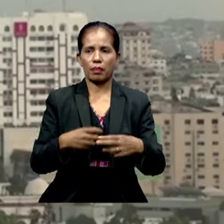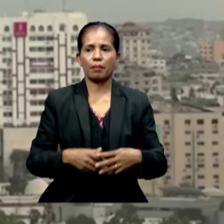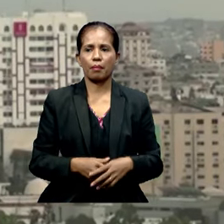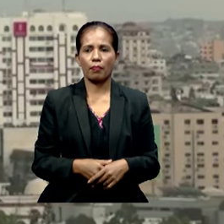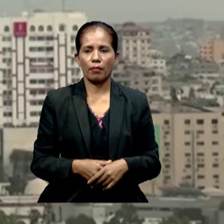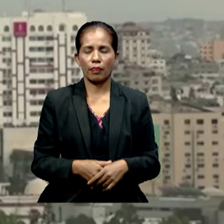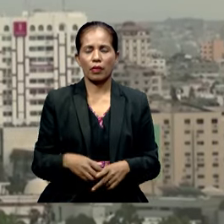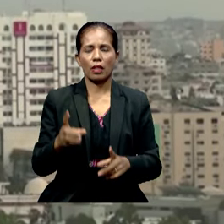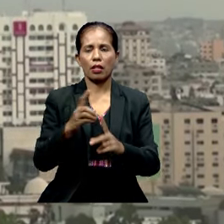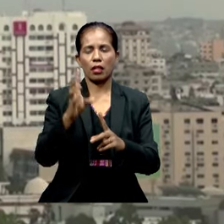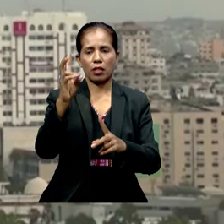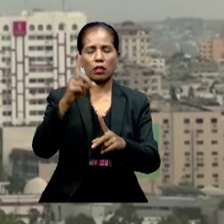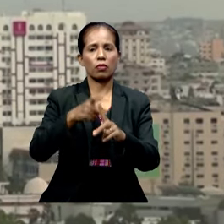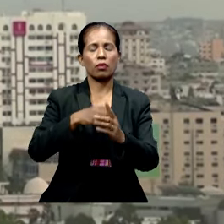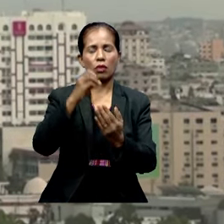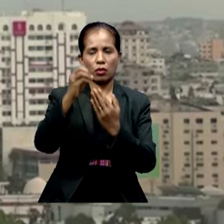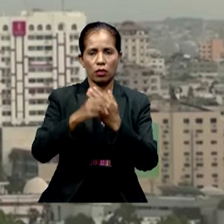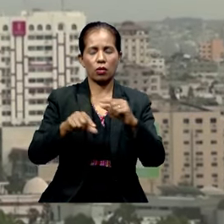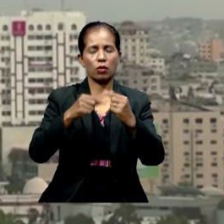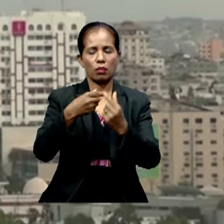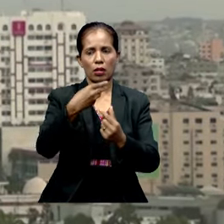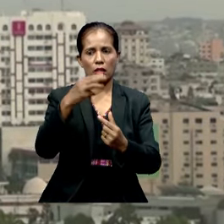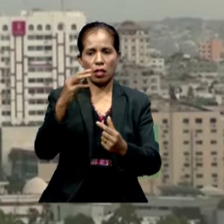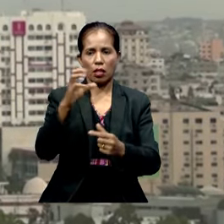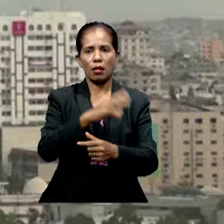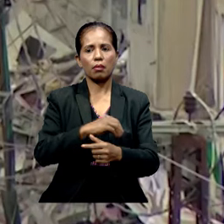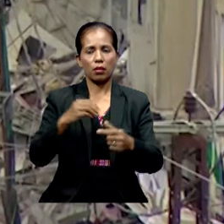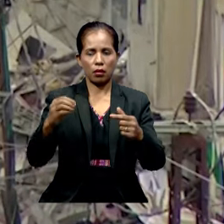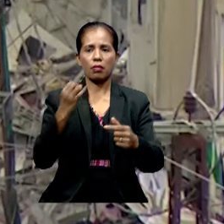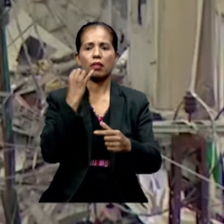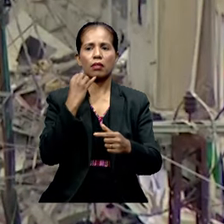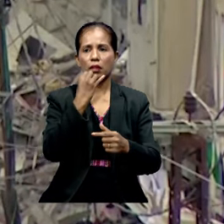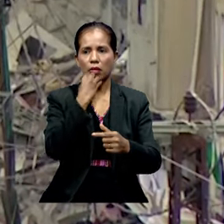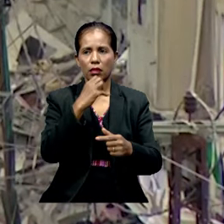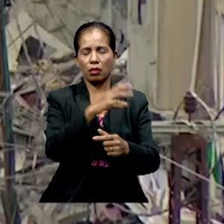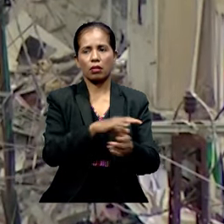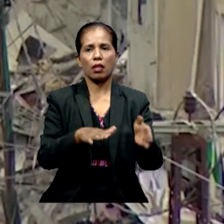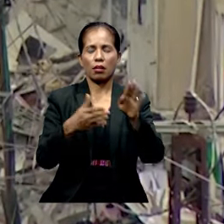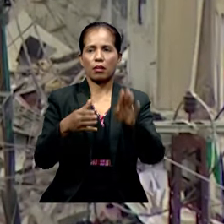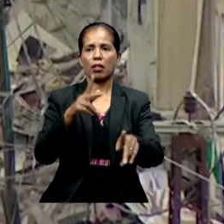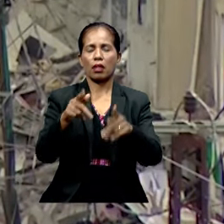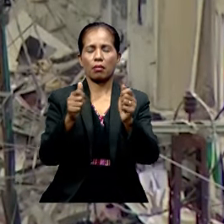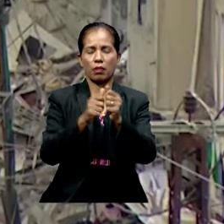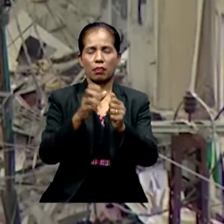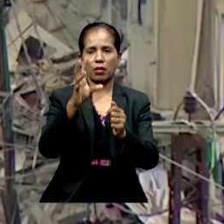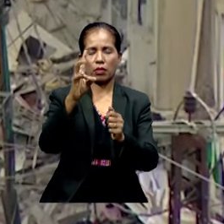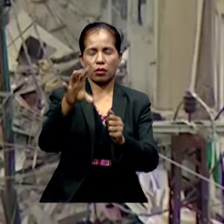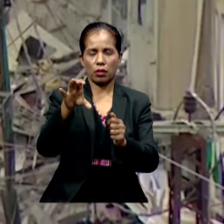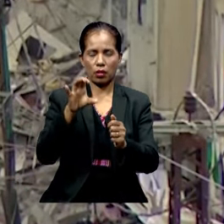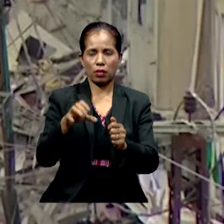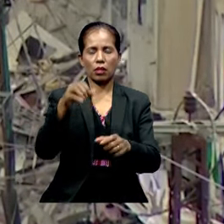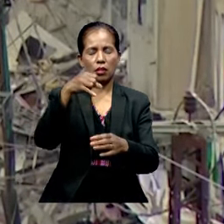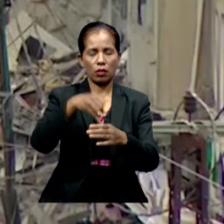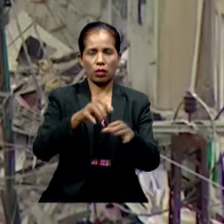sabário Lorenhito fulan outubro tinang ne grupo Hamas ne behalo ataque ba Israel hodi Hamate sidadau atu situ inclui la barik no